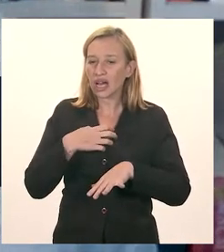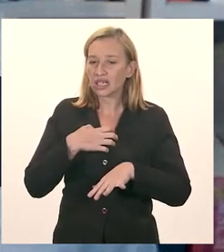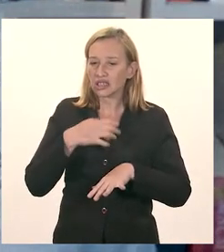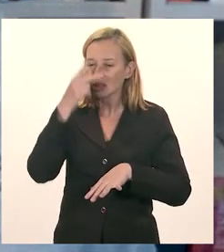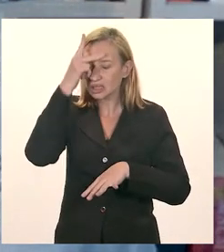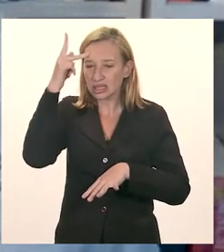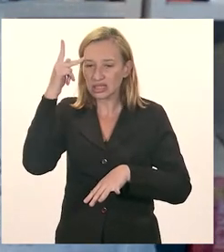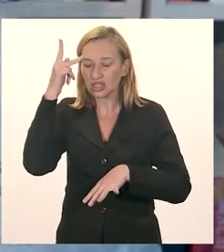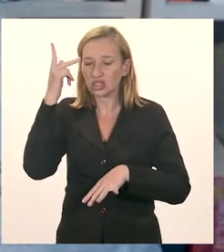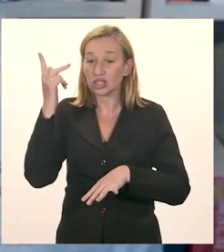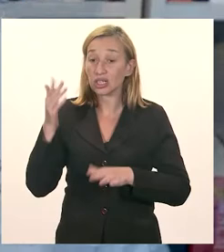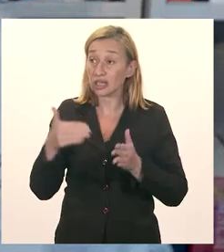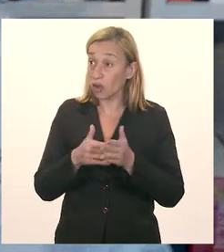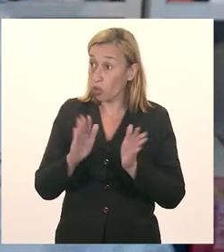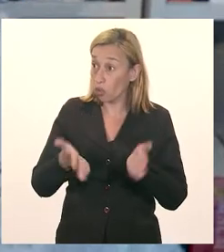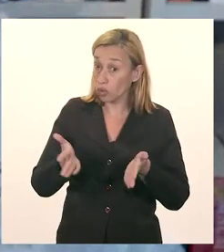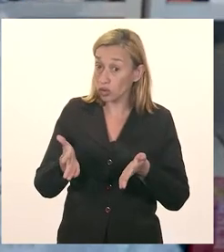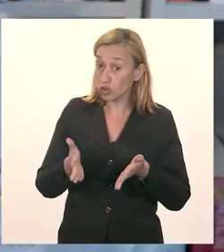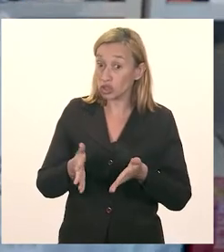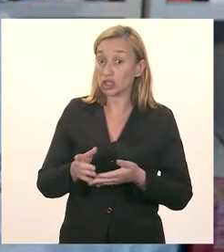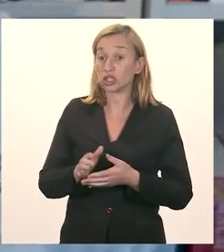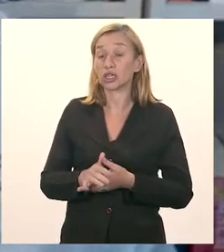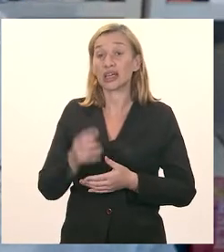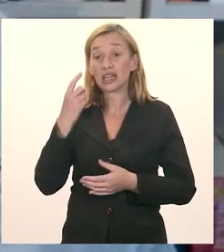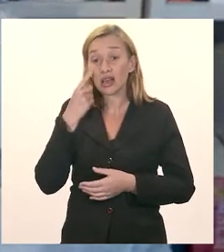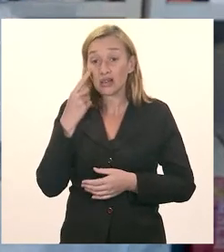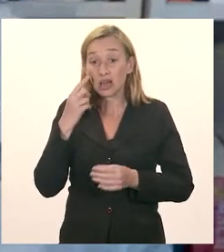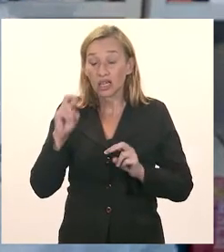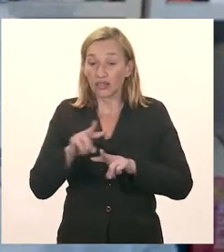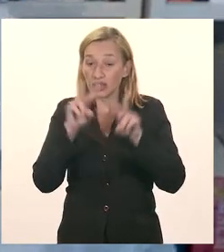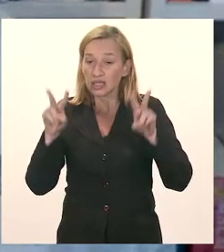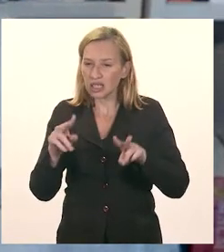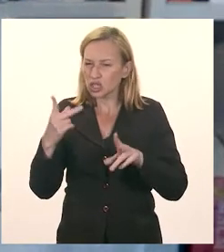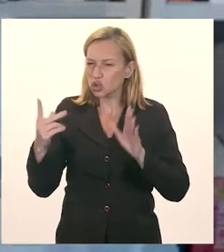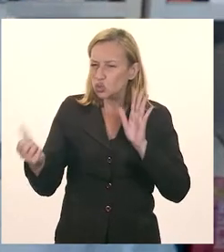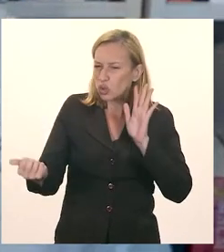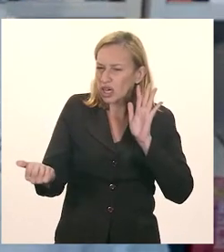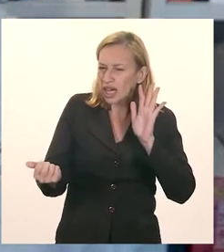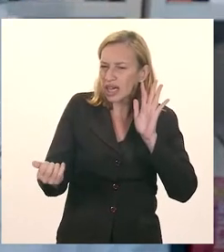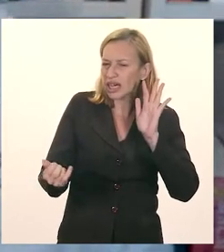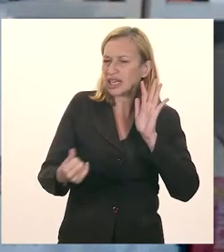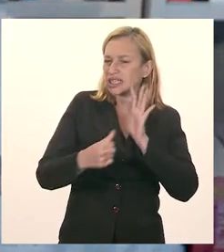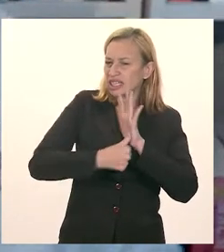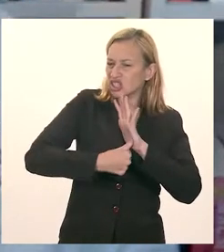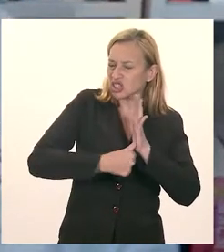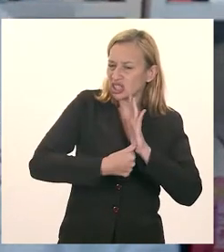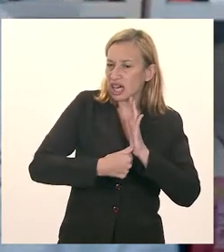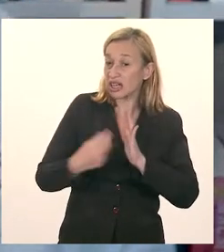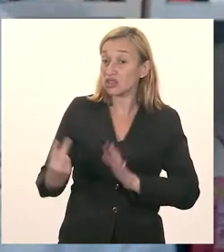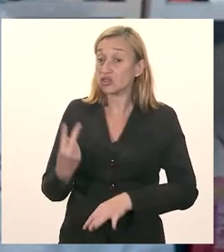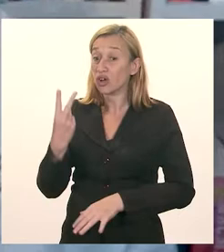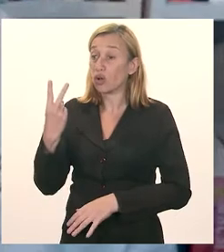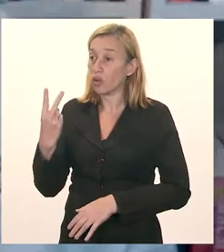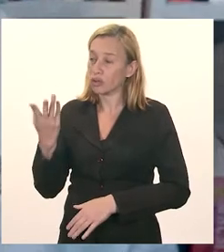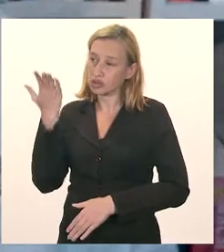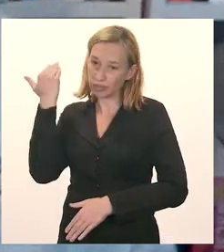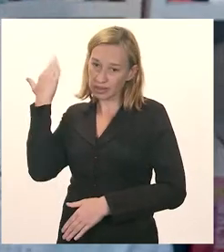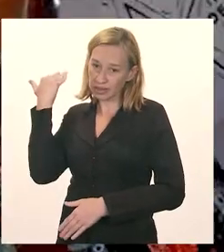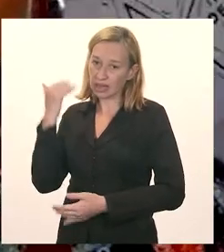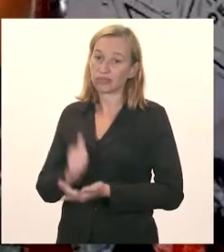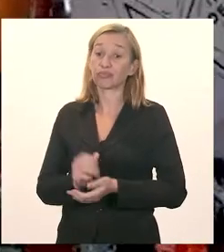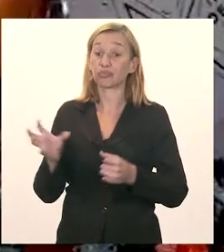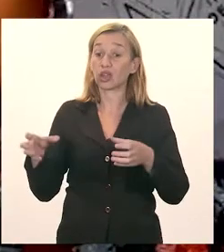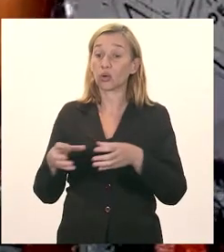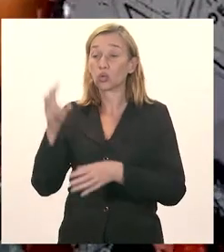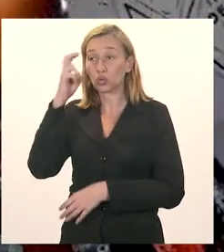e deve mobilizar, continuando até hoje, do ponto de vista da sua identidade, da defesa dos valores ancestrais, não é?